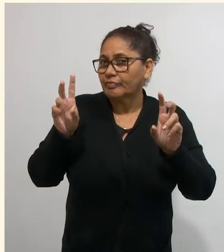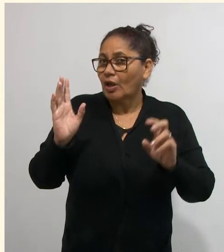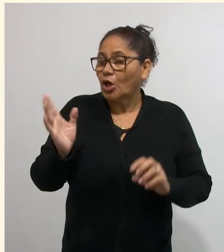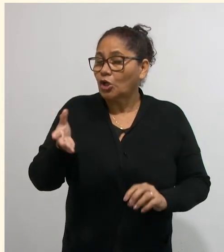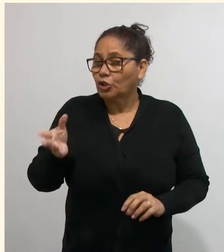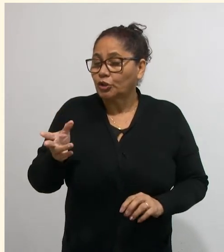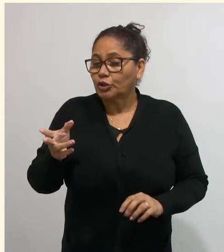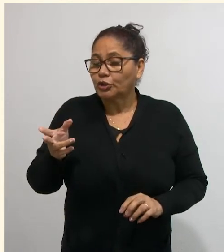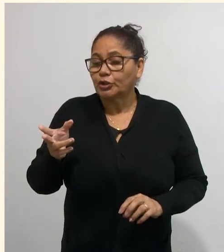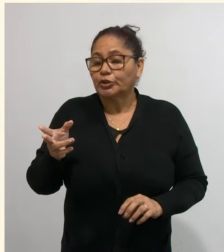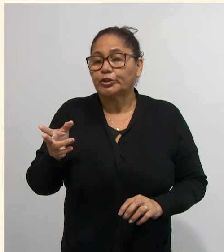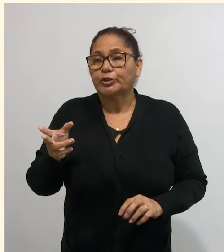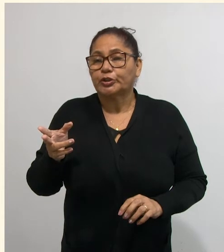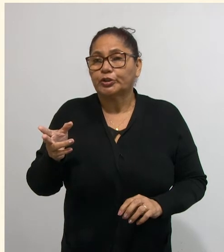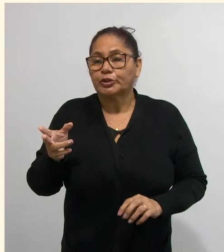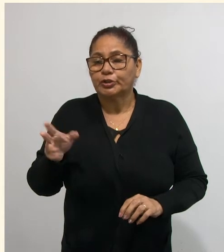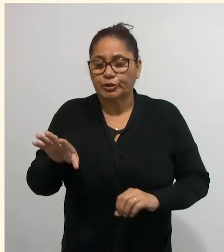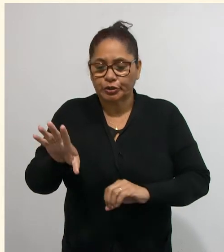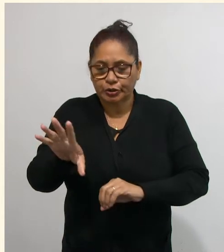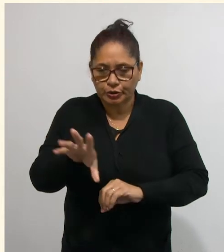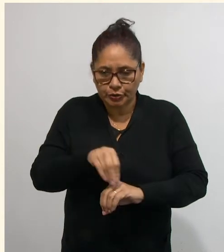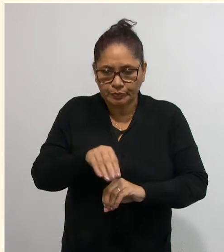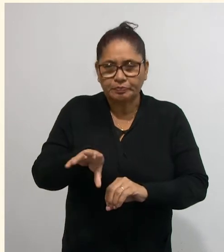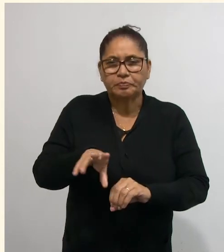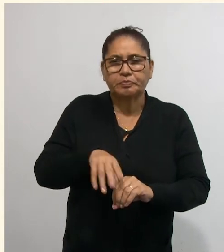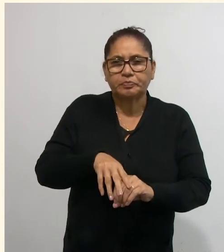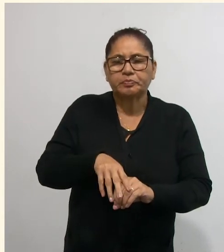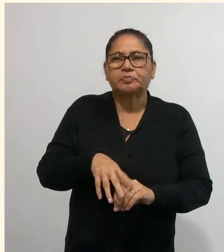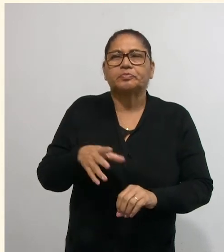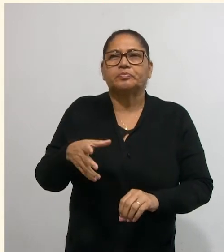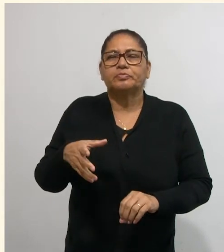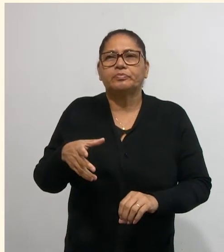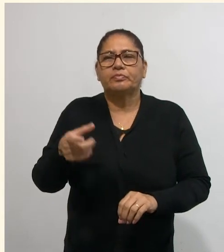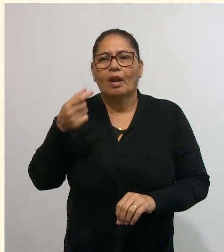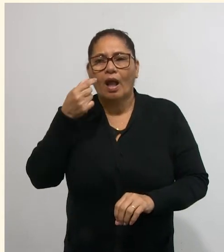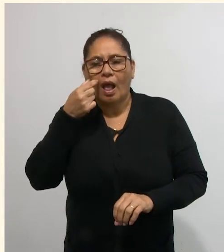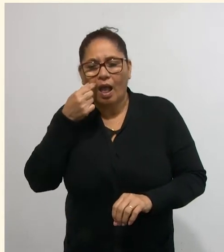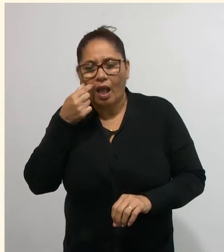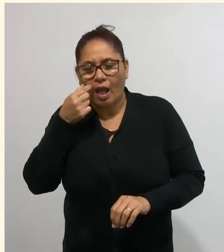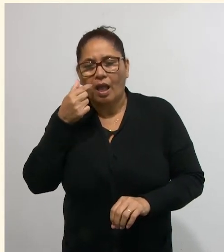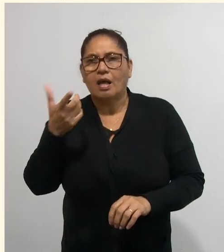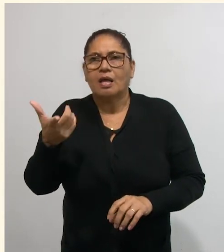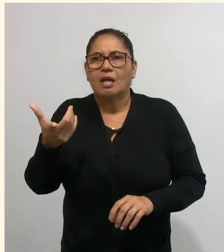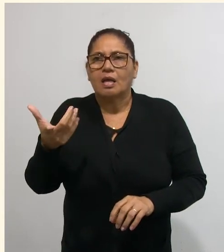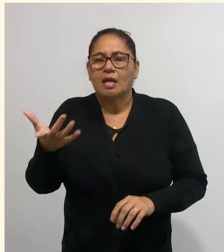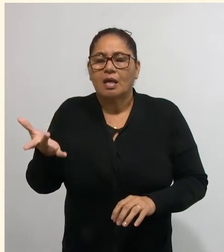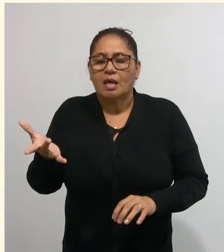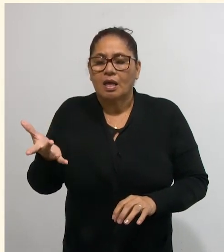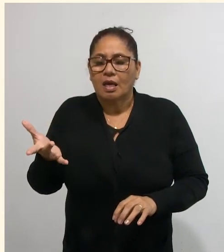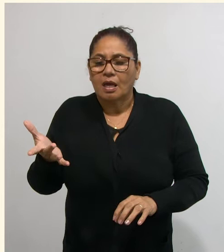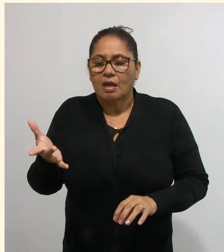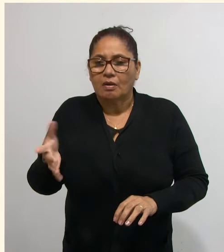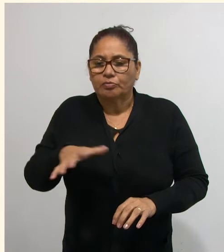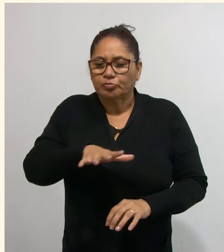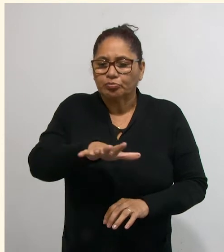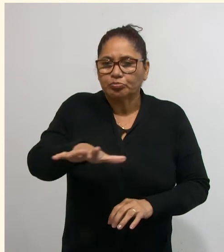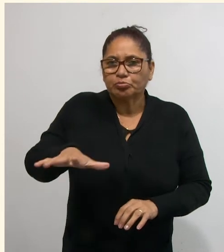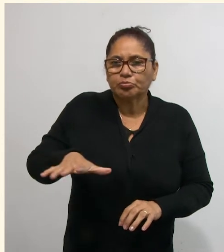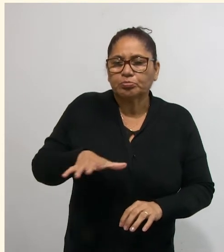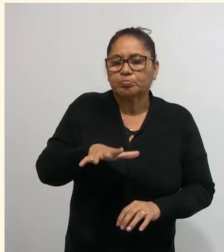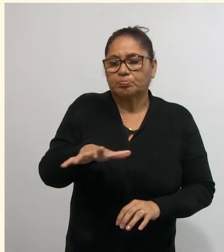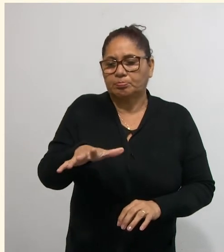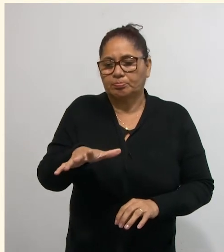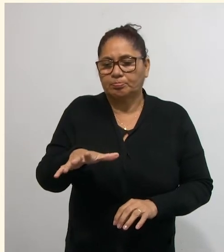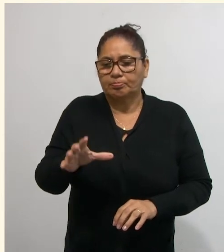os empiristas, tinham a influência das ideias cartesianas, né, que foi um grande movimento que